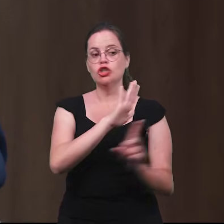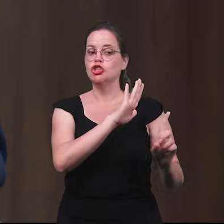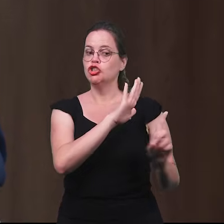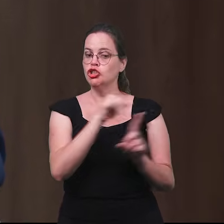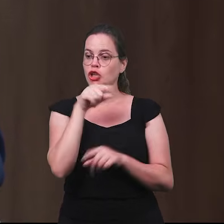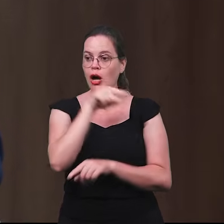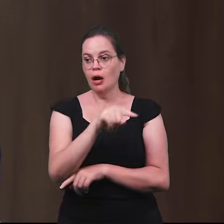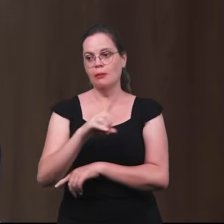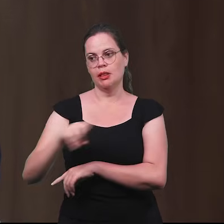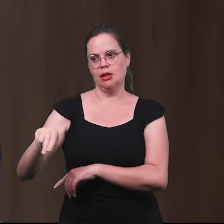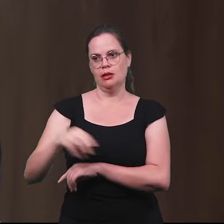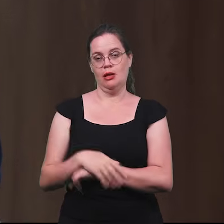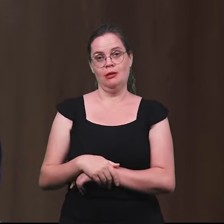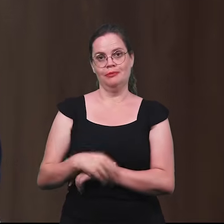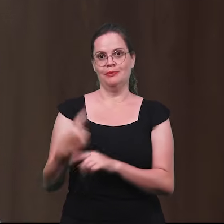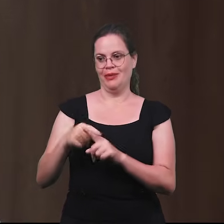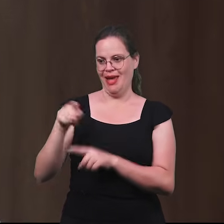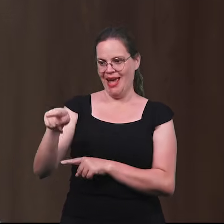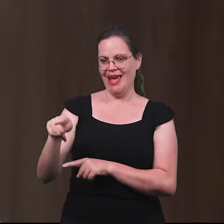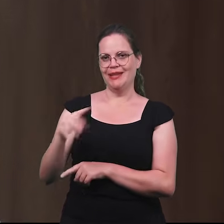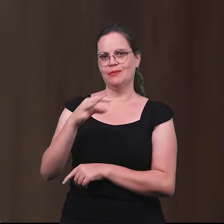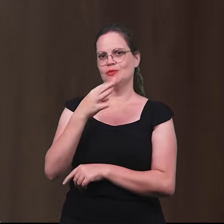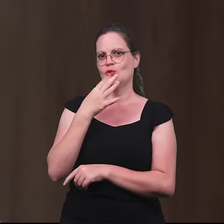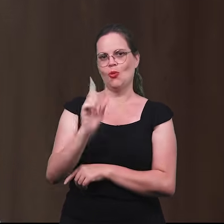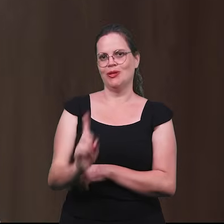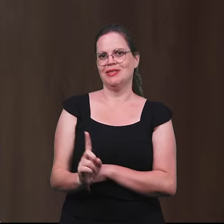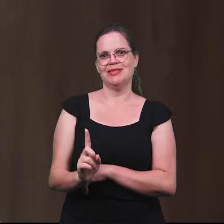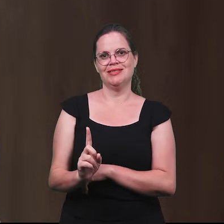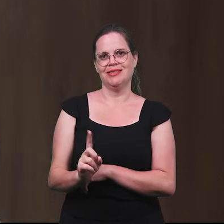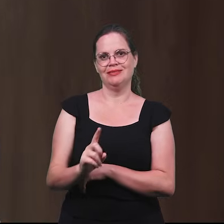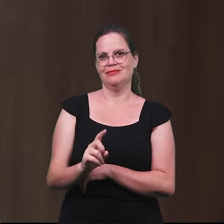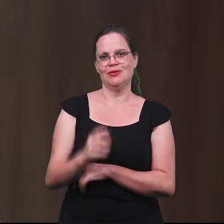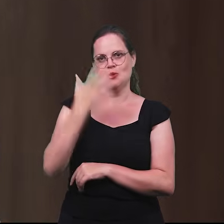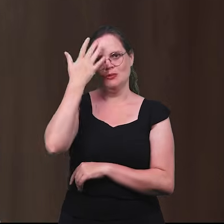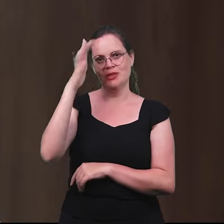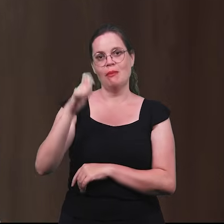não conhecia Daniel e não deu valor